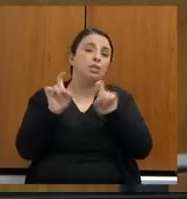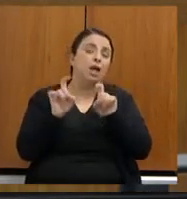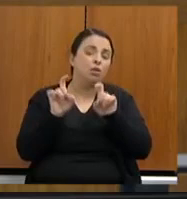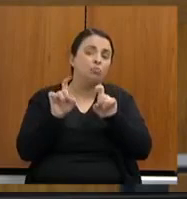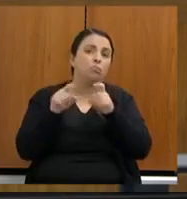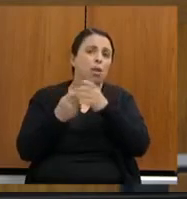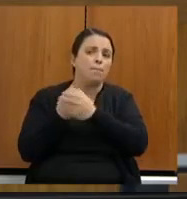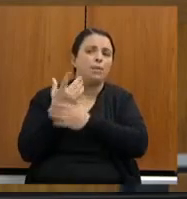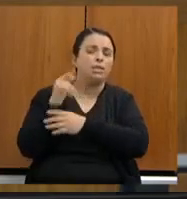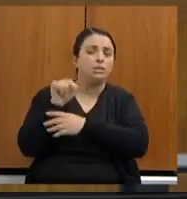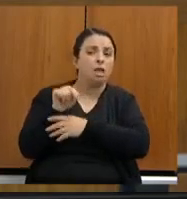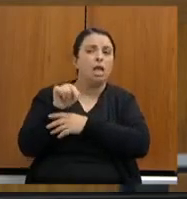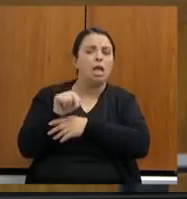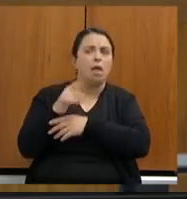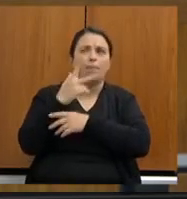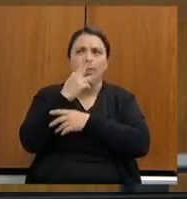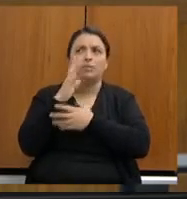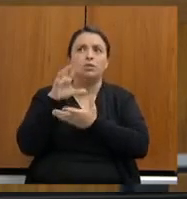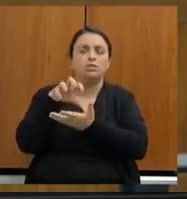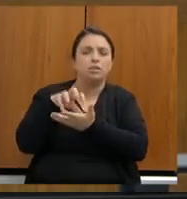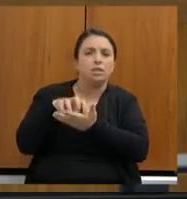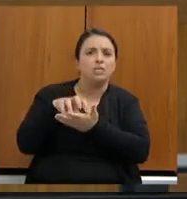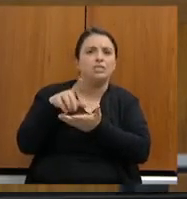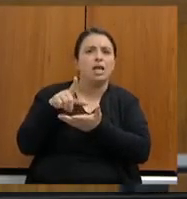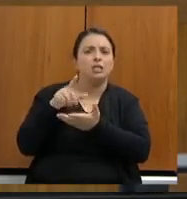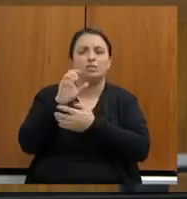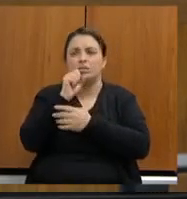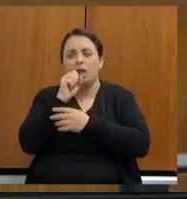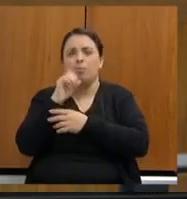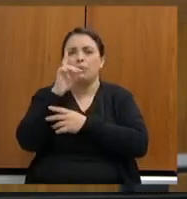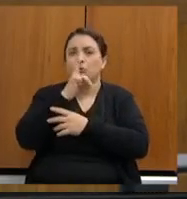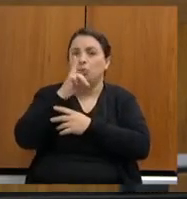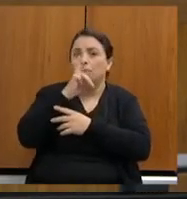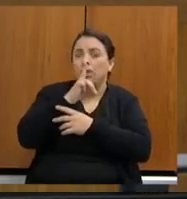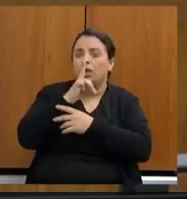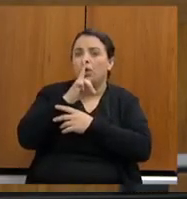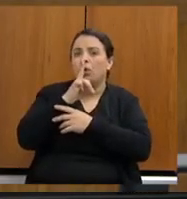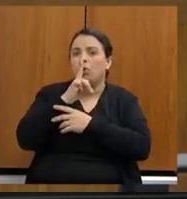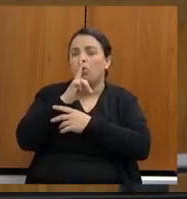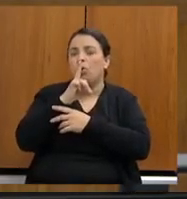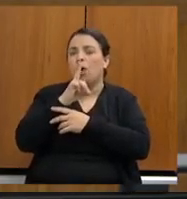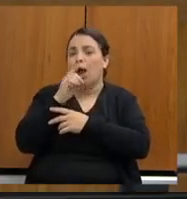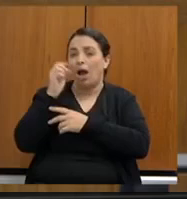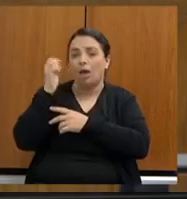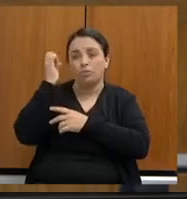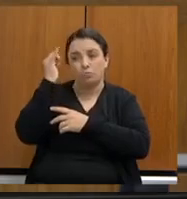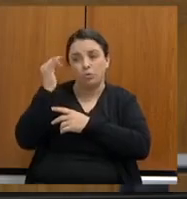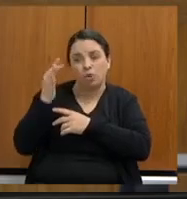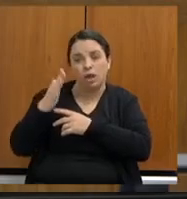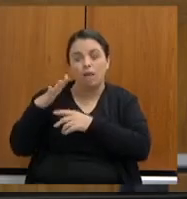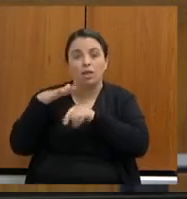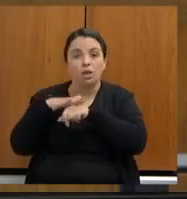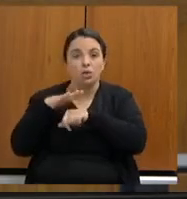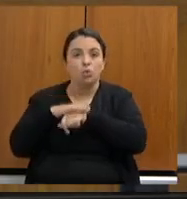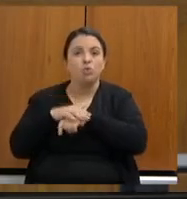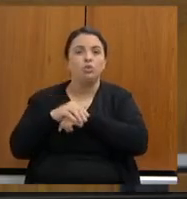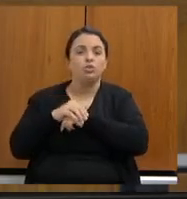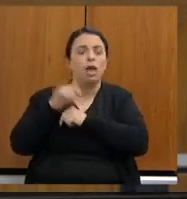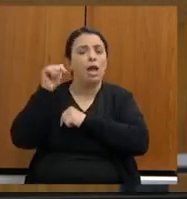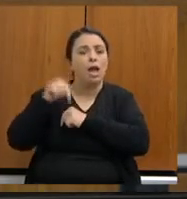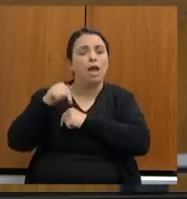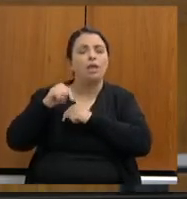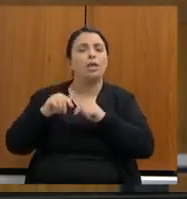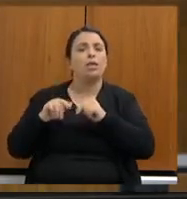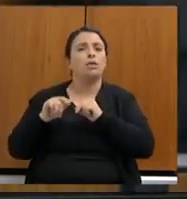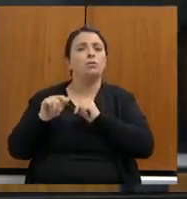ser um plantão Centralizado no final de semanas feriados e horário noturno aqui na cidade administrativa e